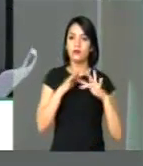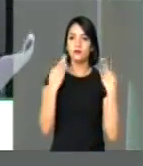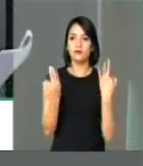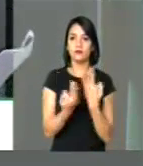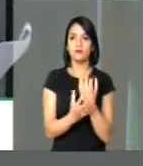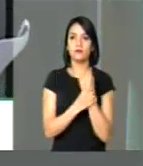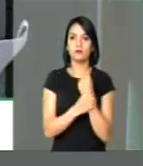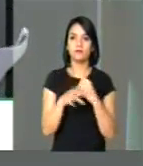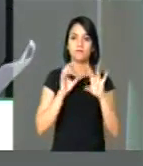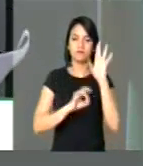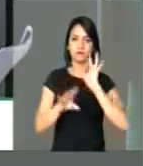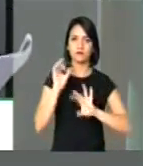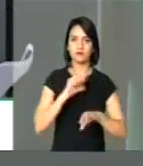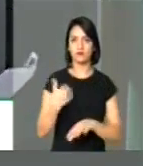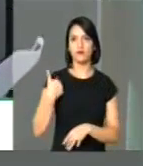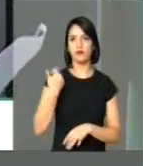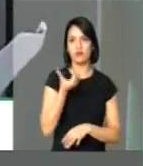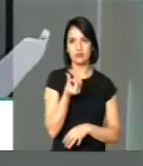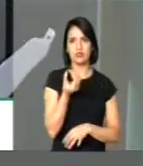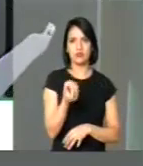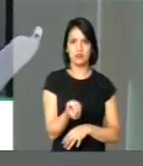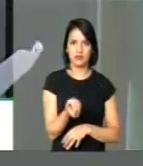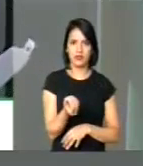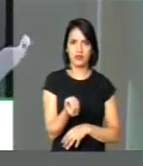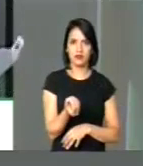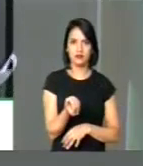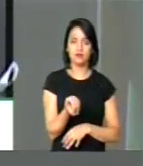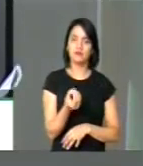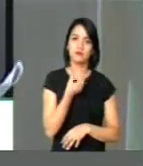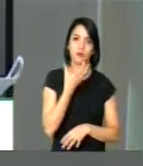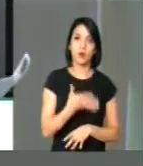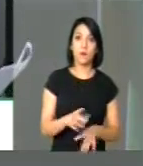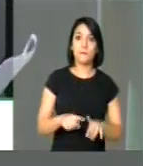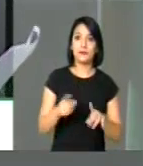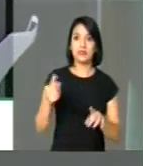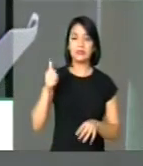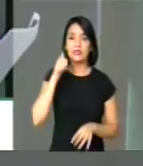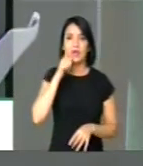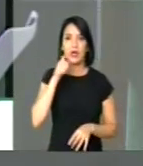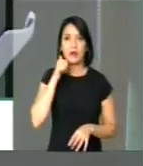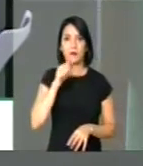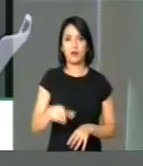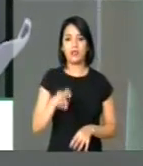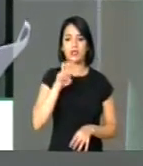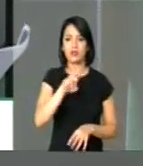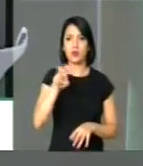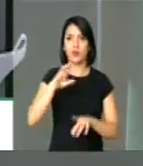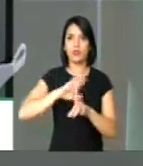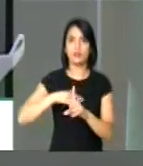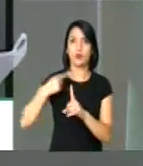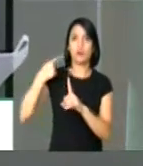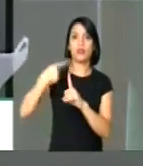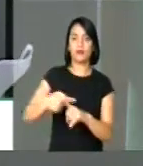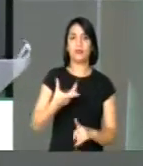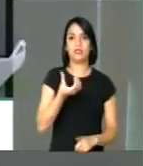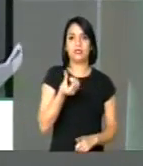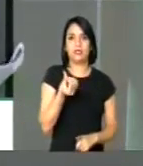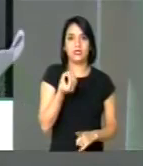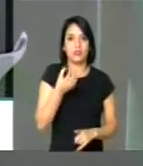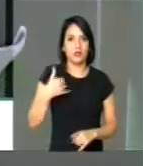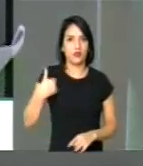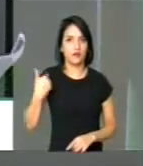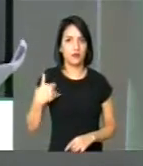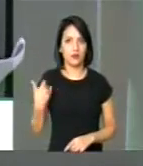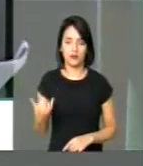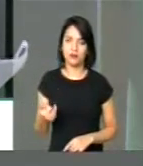60 anos é digno, mas aumentar a mulher de 55 para 60 anos em 10 anos, isto é injusto.